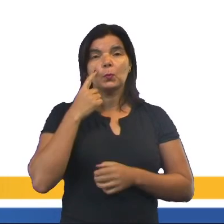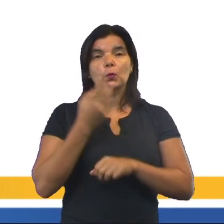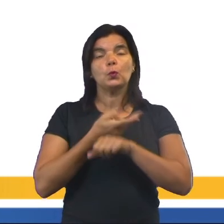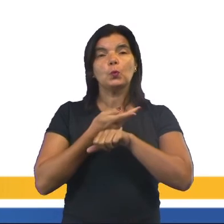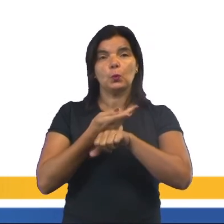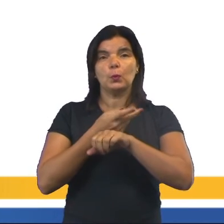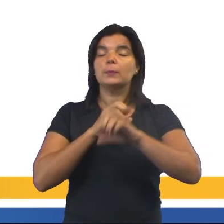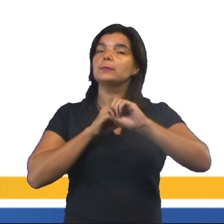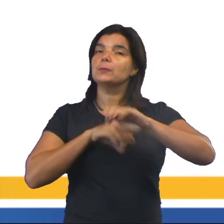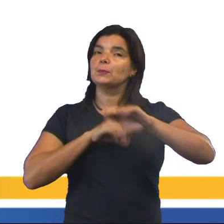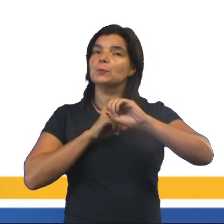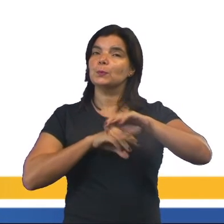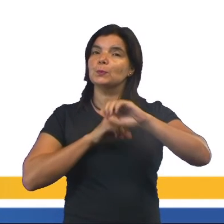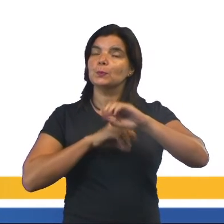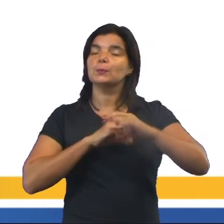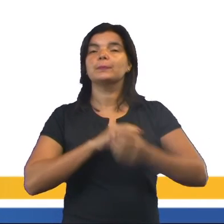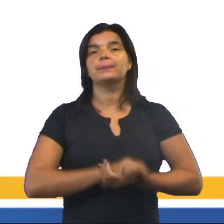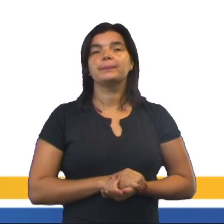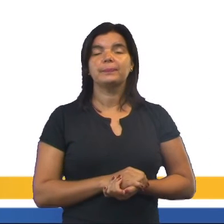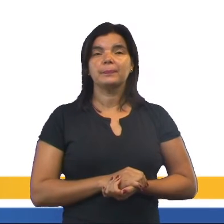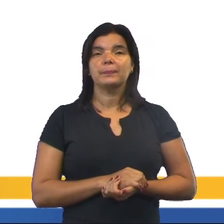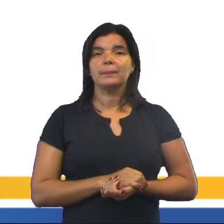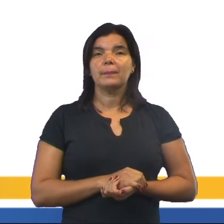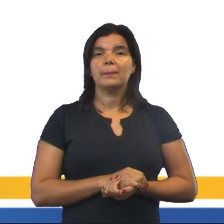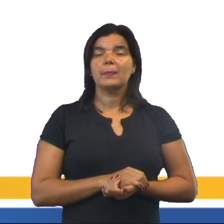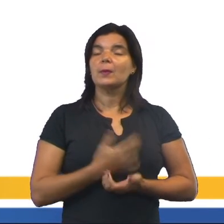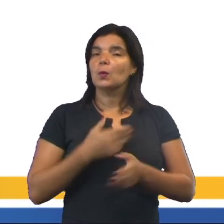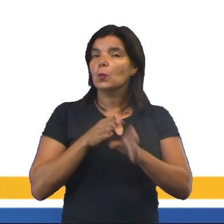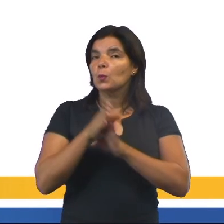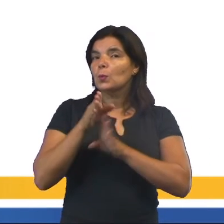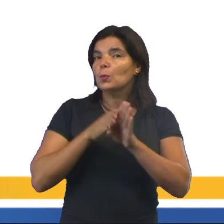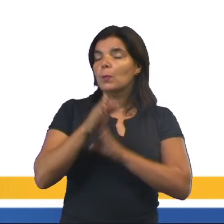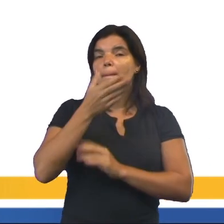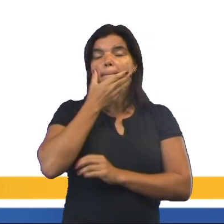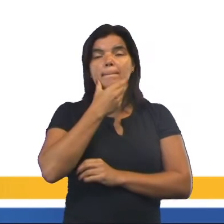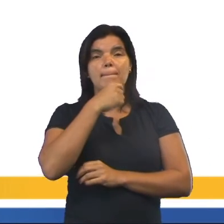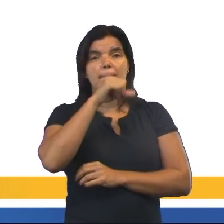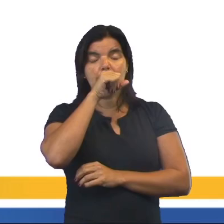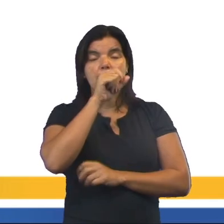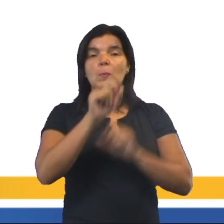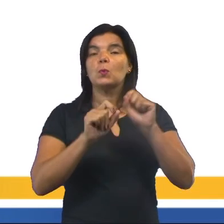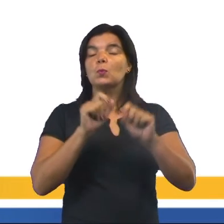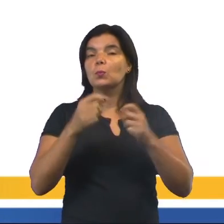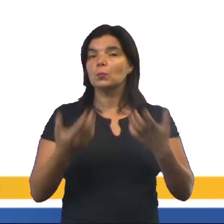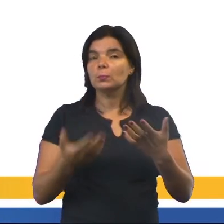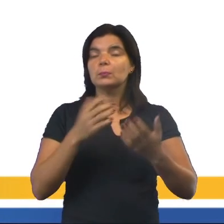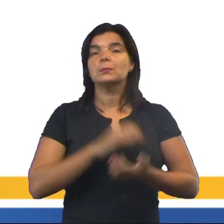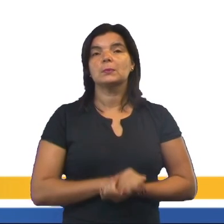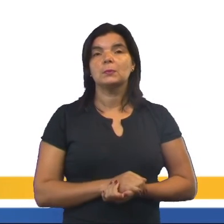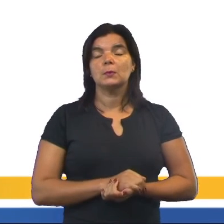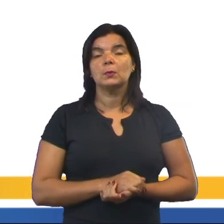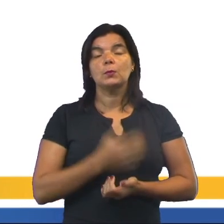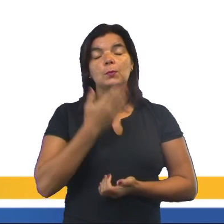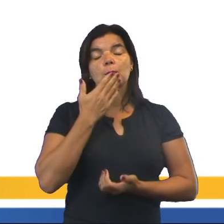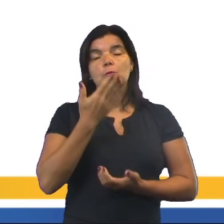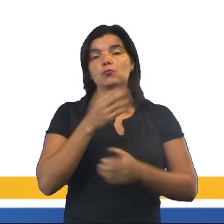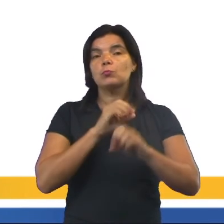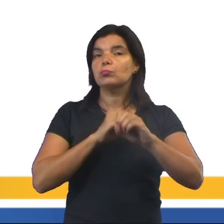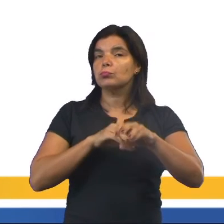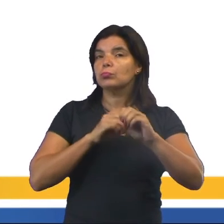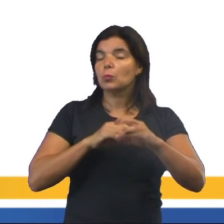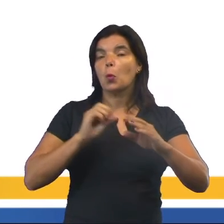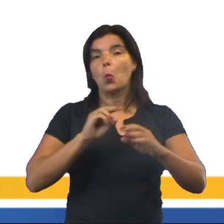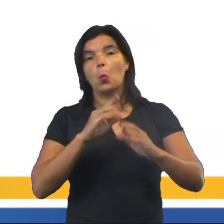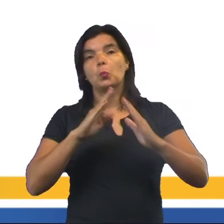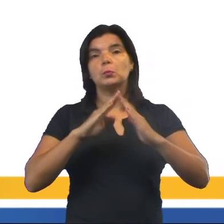consultores educacionais que orientam pais sobre que tipo de educação ou que tipo